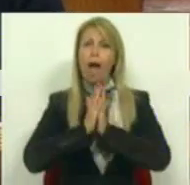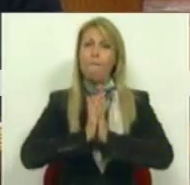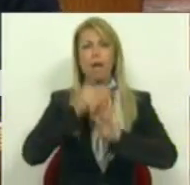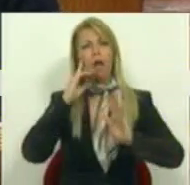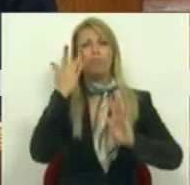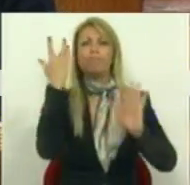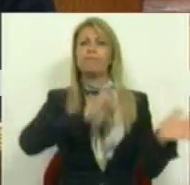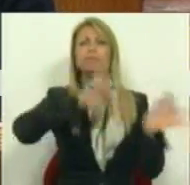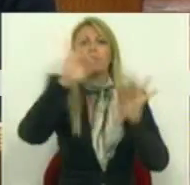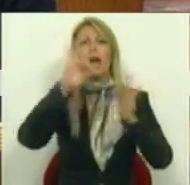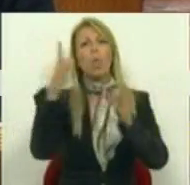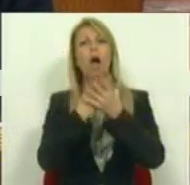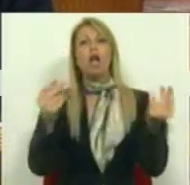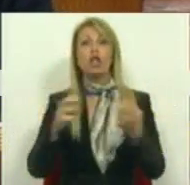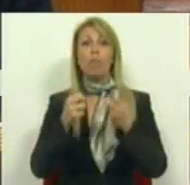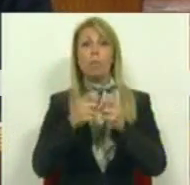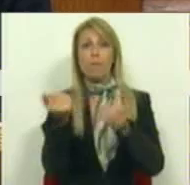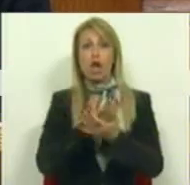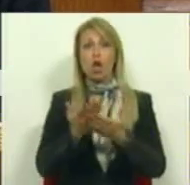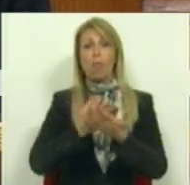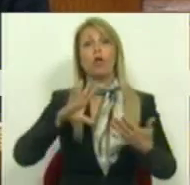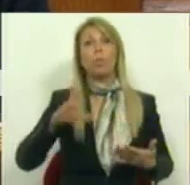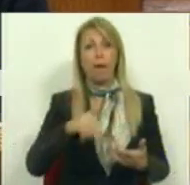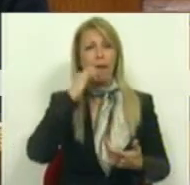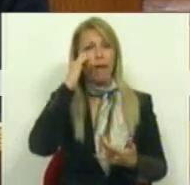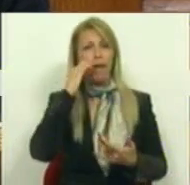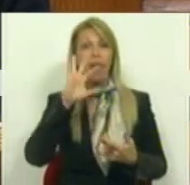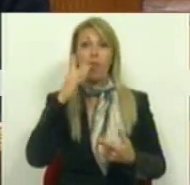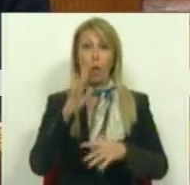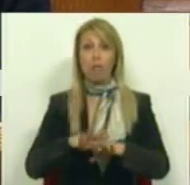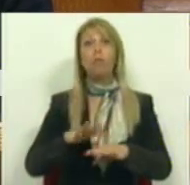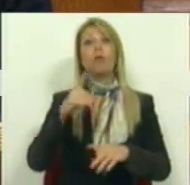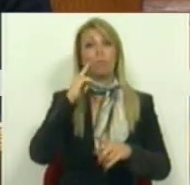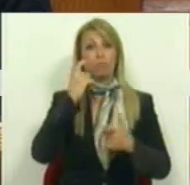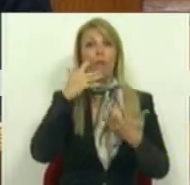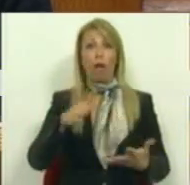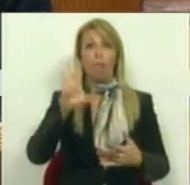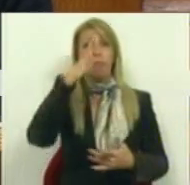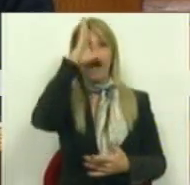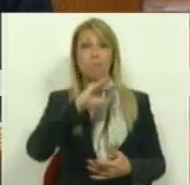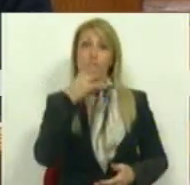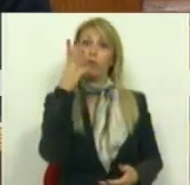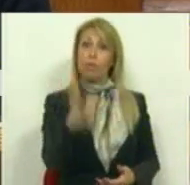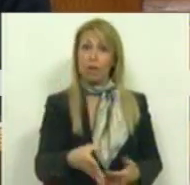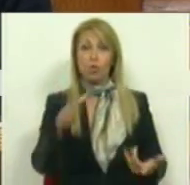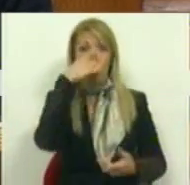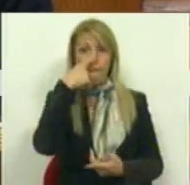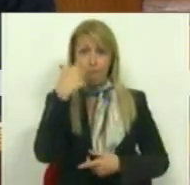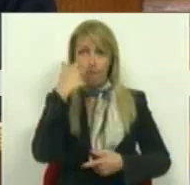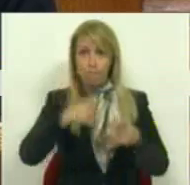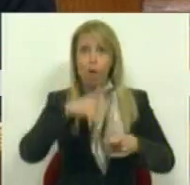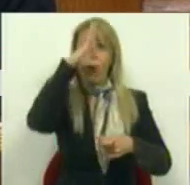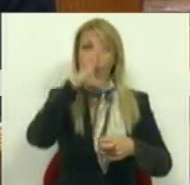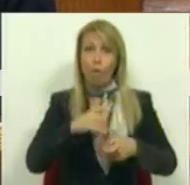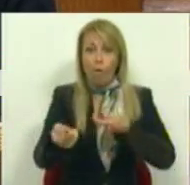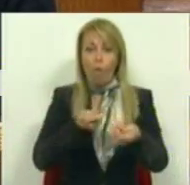os problemas económicos do país, é especialmente gravoso quando é feito por um Primeiro-Ministro. De um governante espera-se responsabilidade